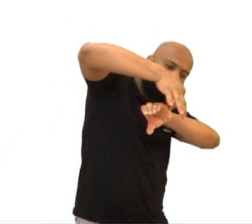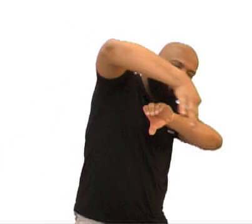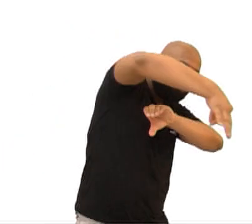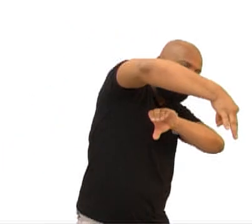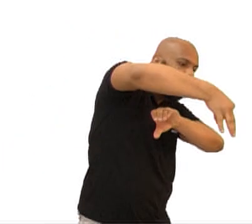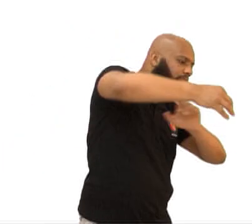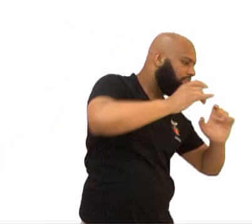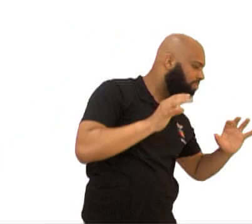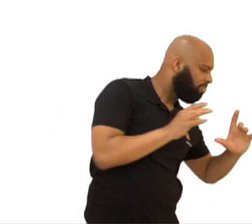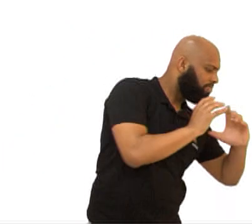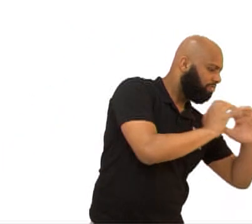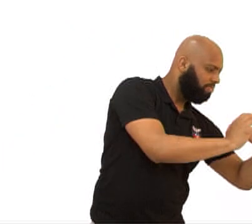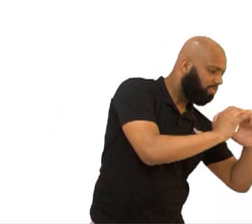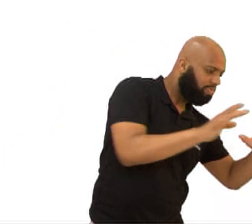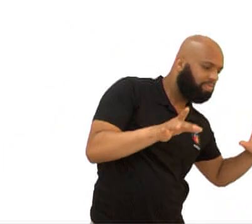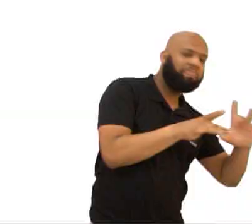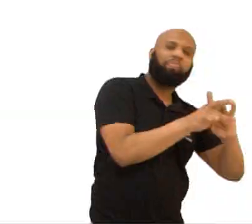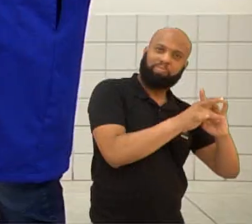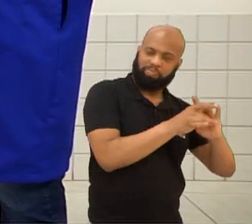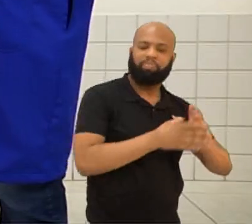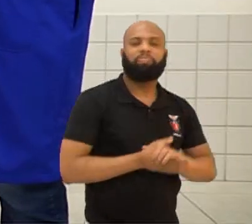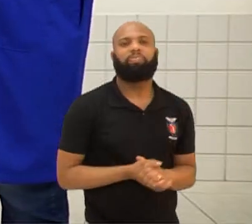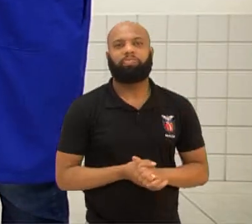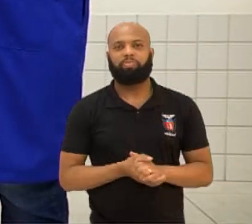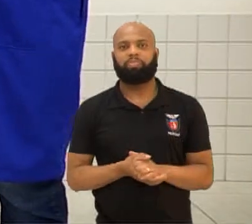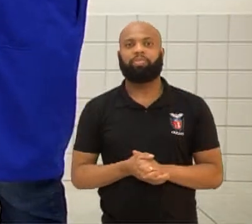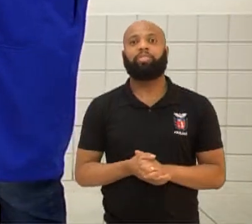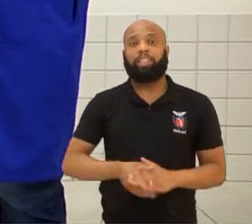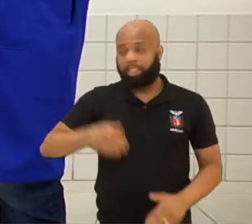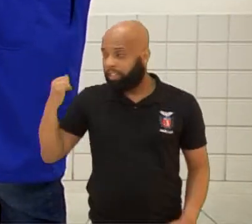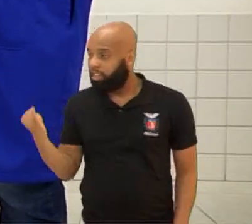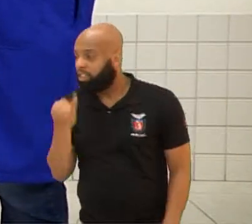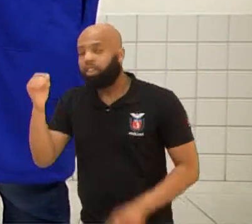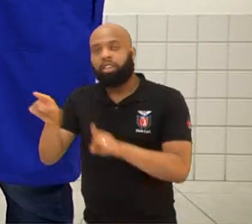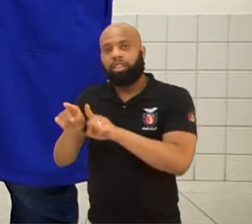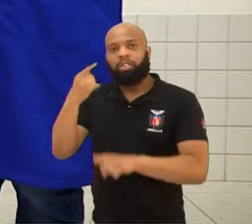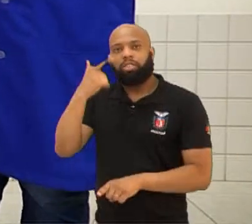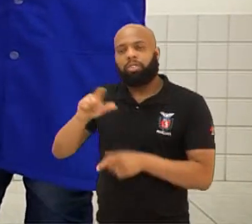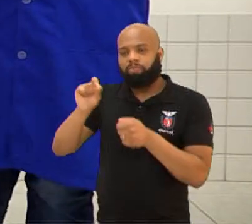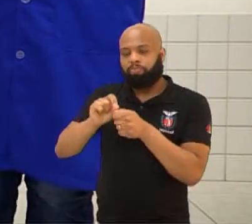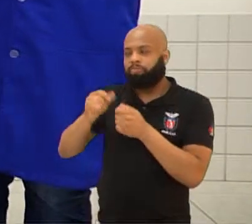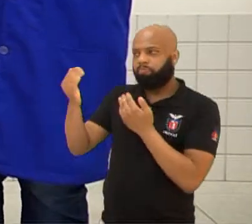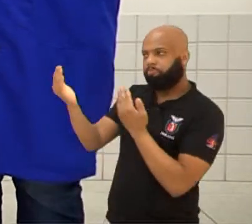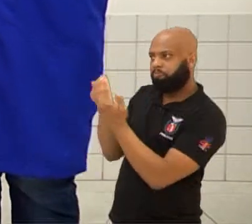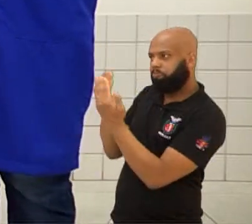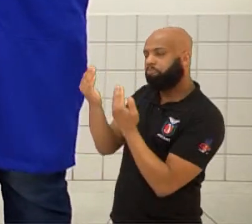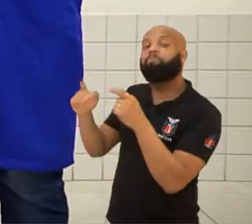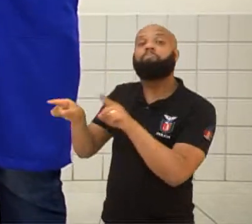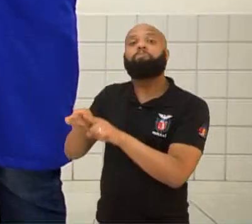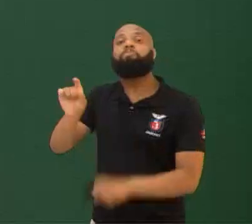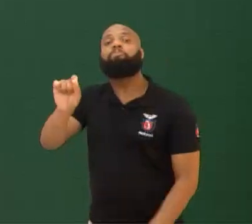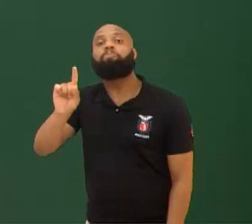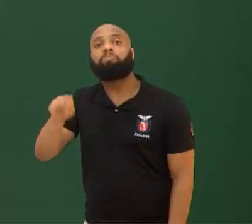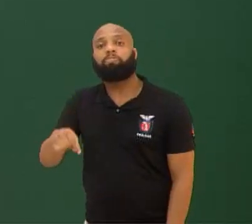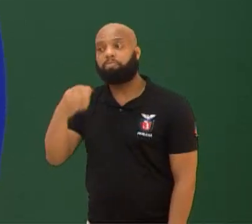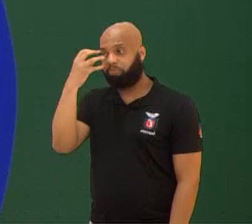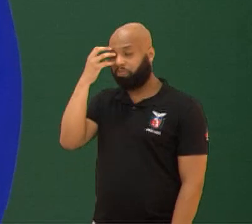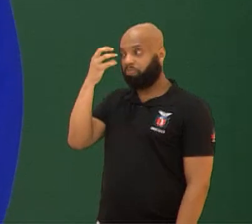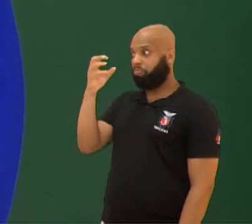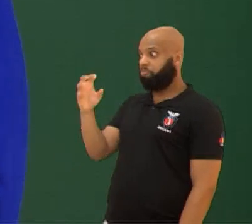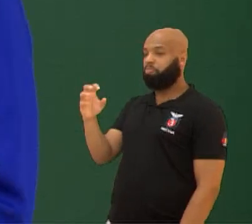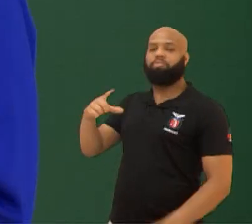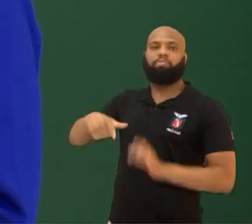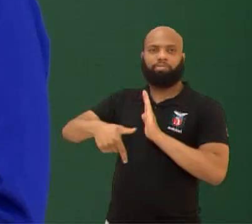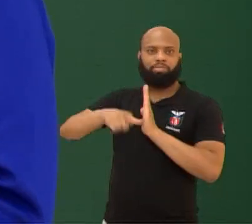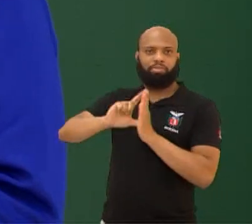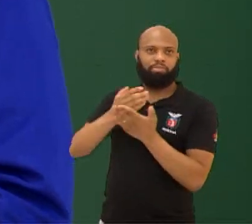elétrico, avançando então, né, professor Jorge? Sim, sim, e uma coisa bem importante que a gente consegue fazer uma comparação é a questão do olho do Nautilus, que nós olhamos